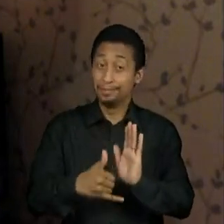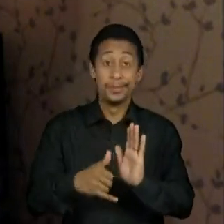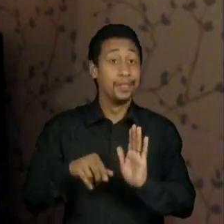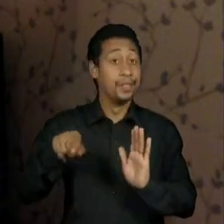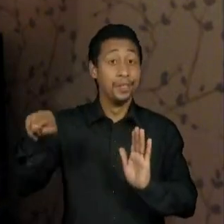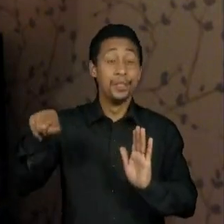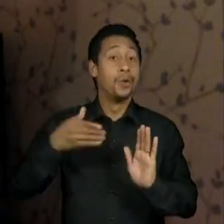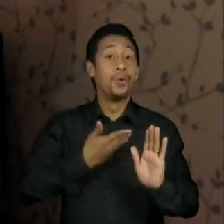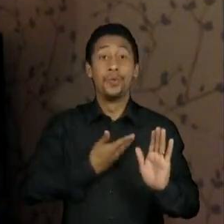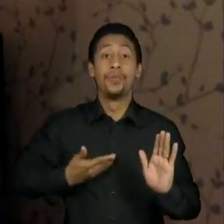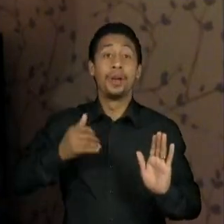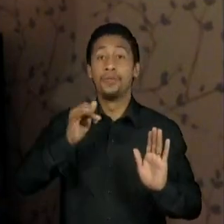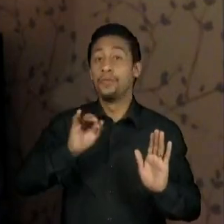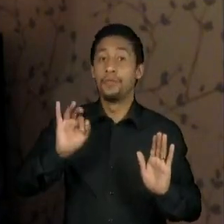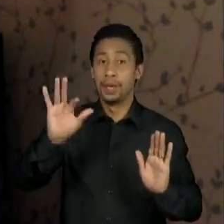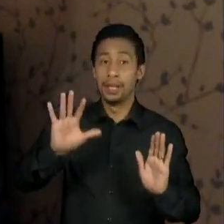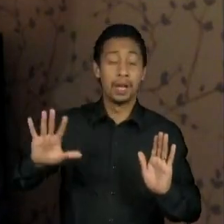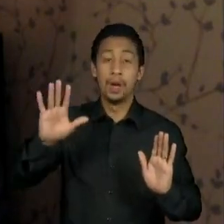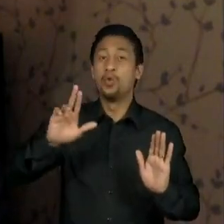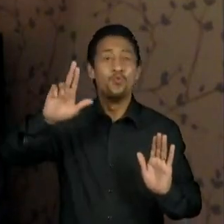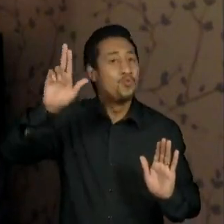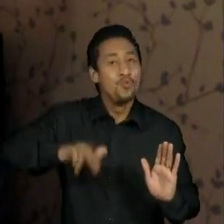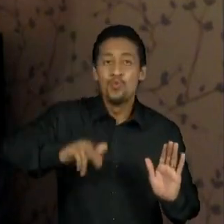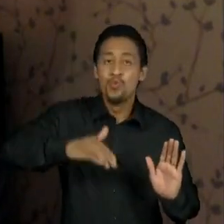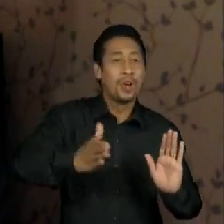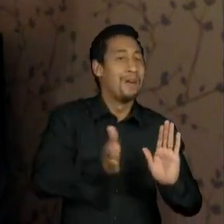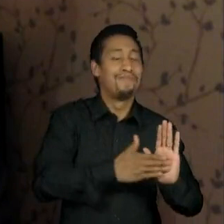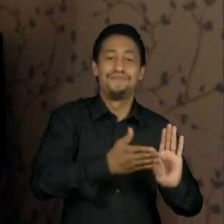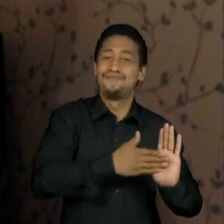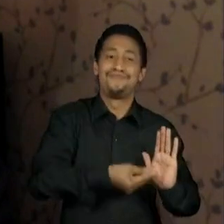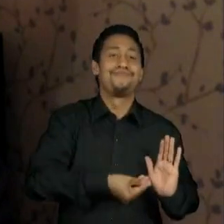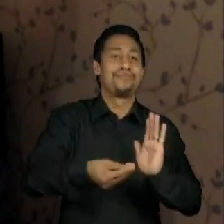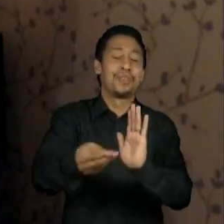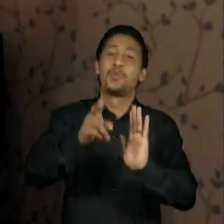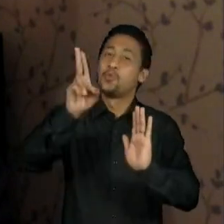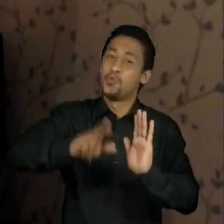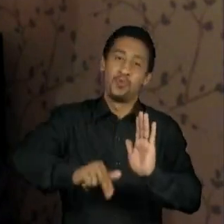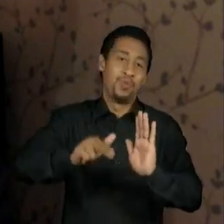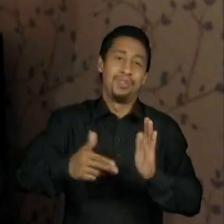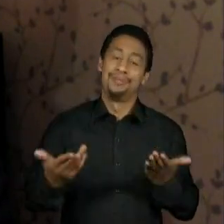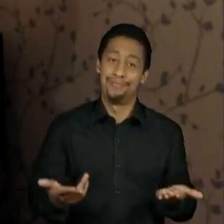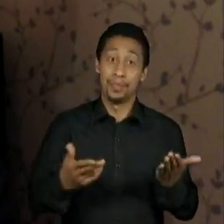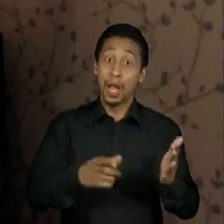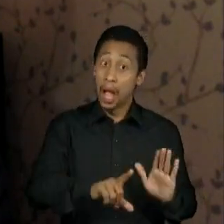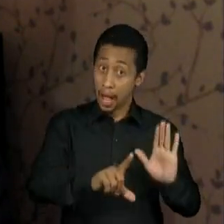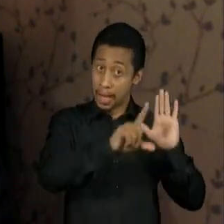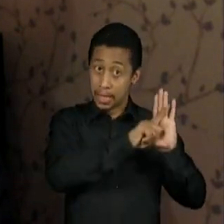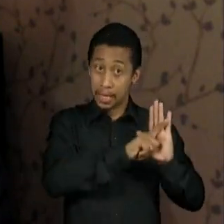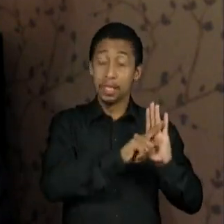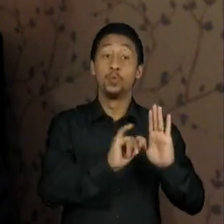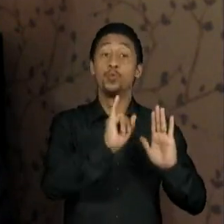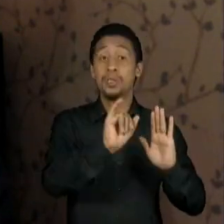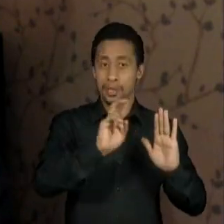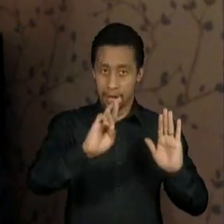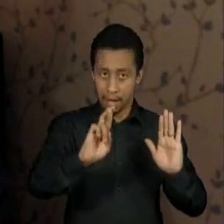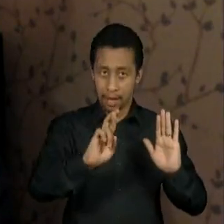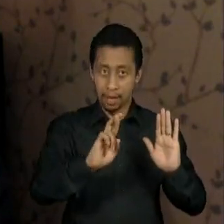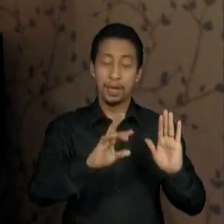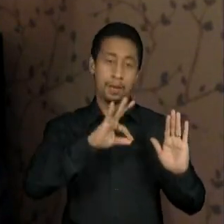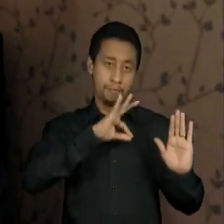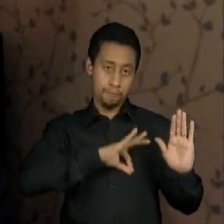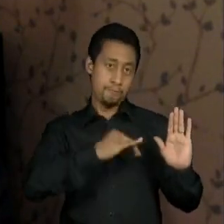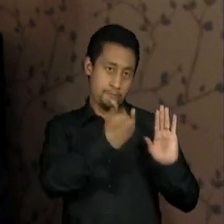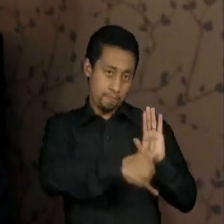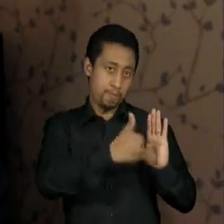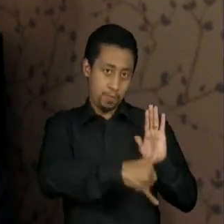uma proposta de reforma tributária. É muita forçação de barra querer chamar a lei do imposto de renda e a lei do